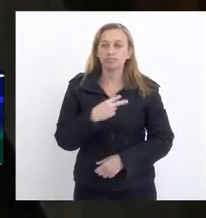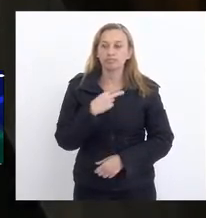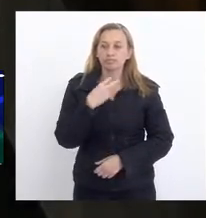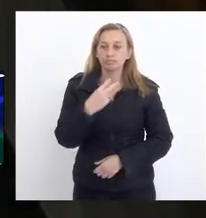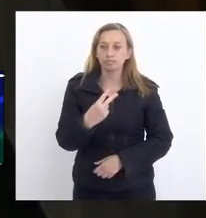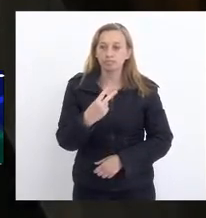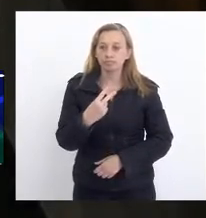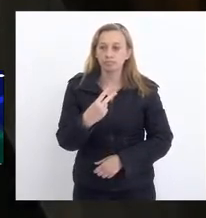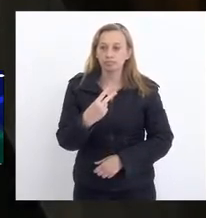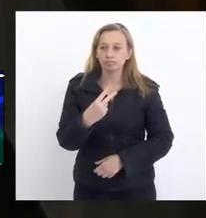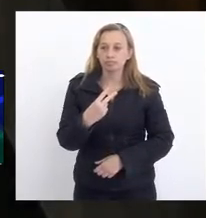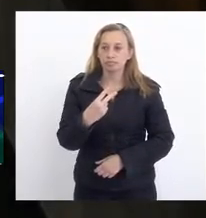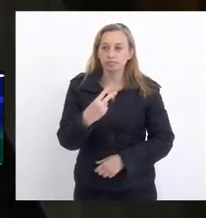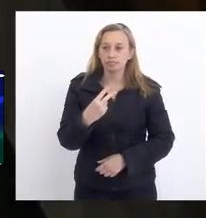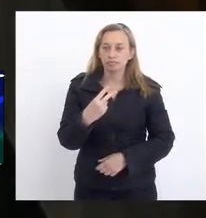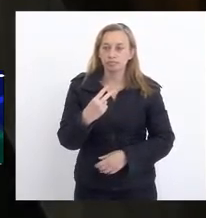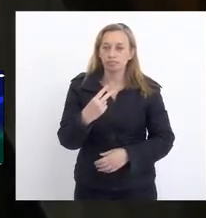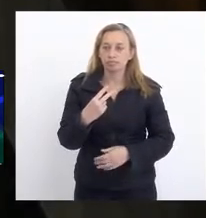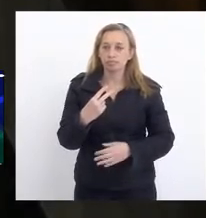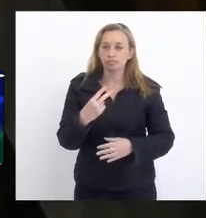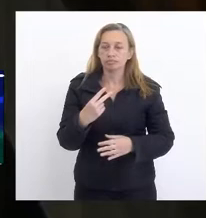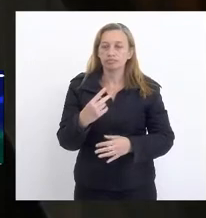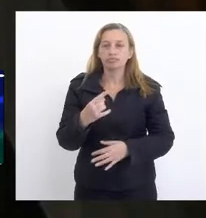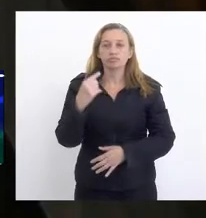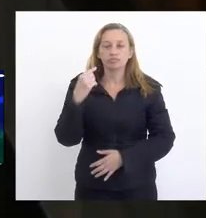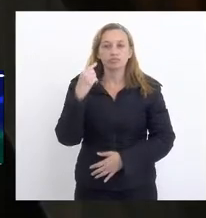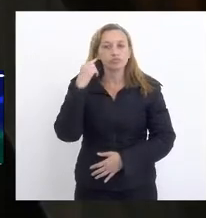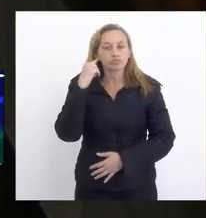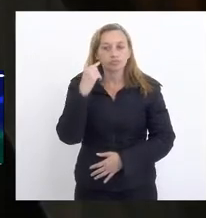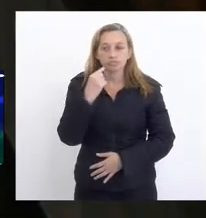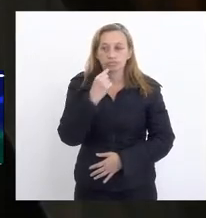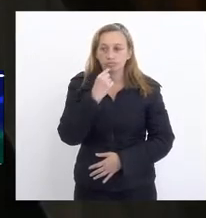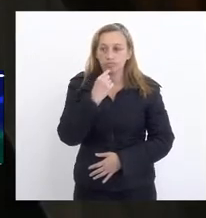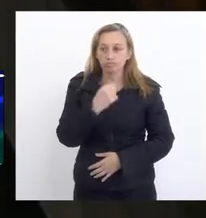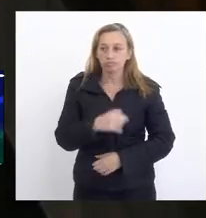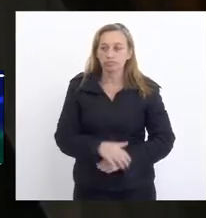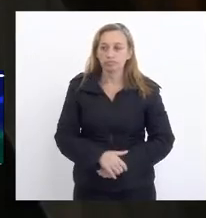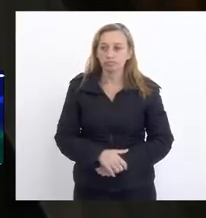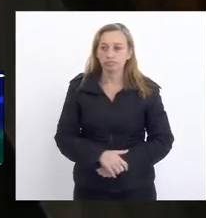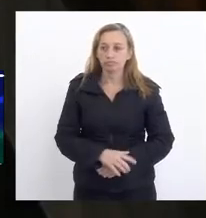voz aos deficientes auditivos.